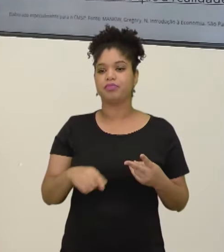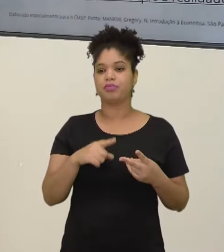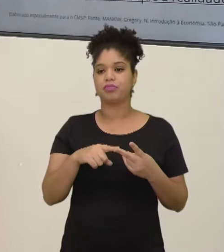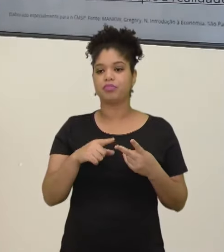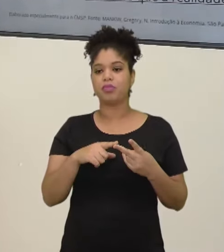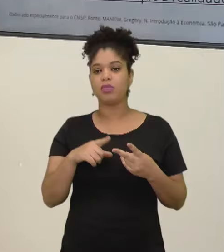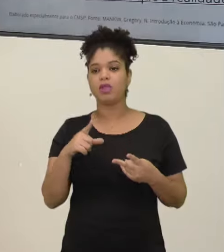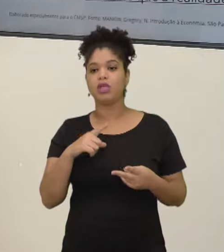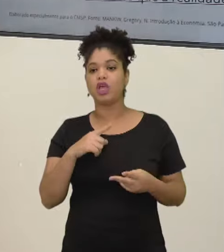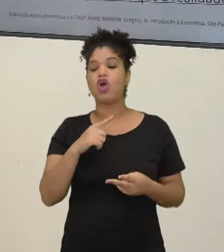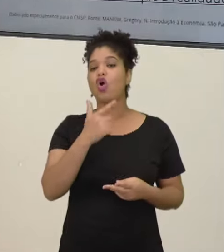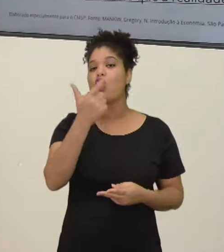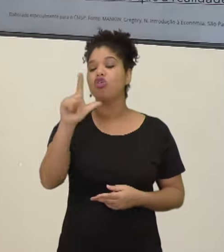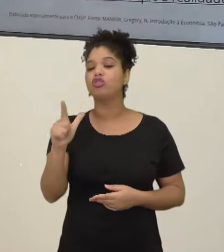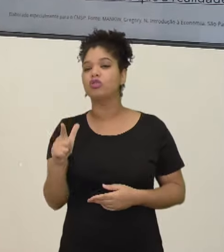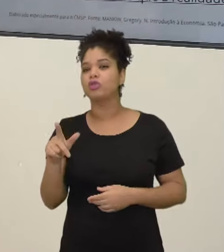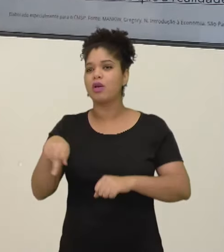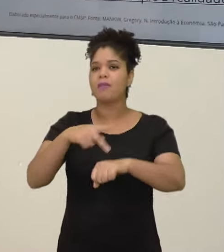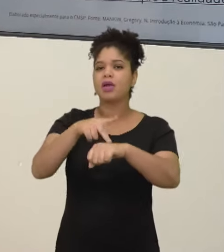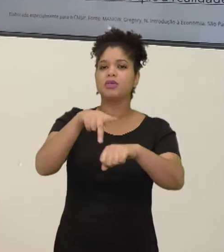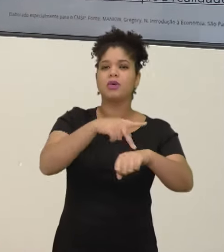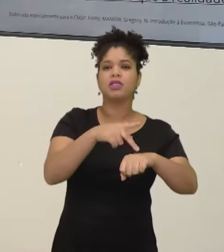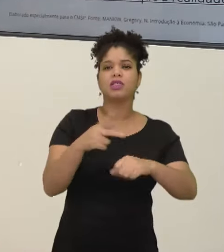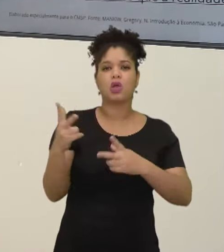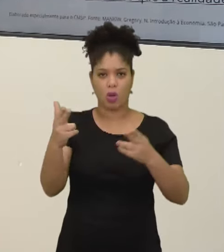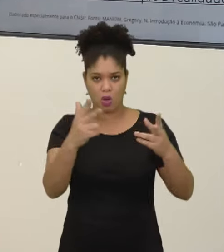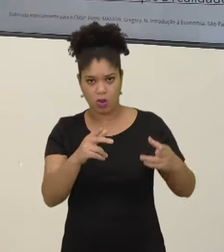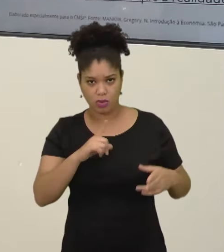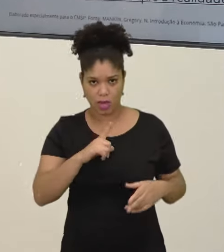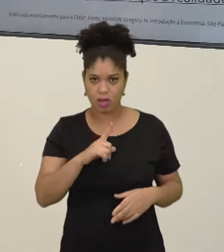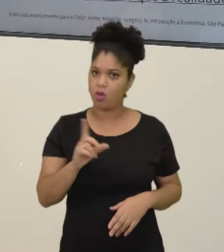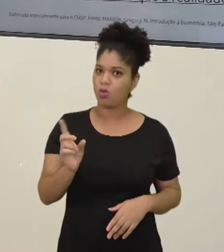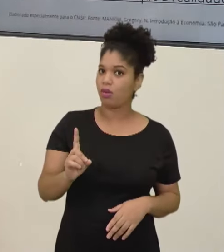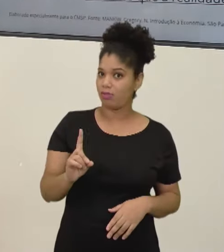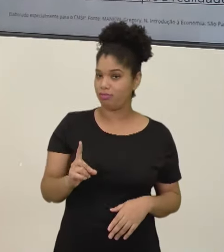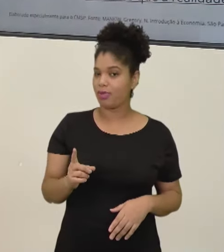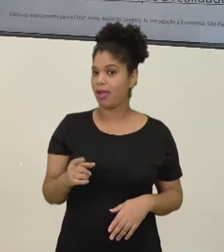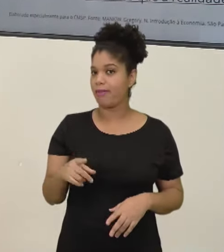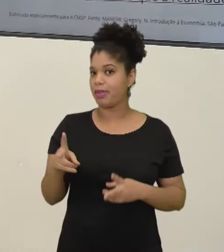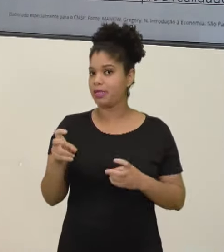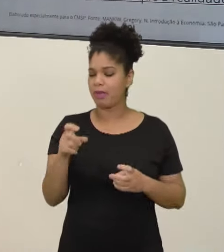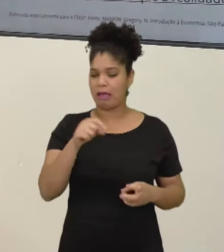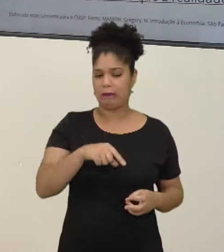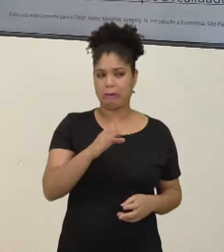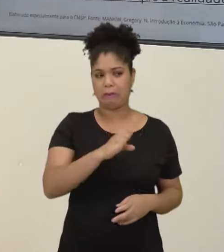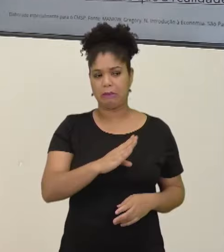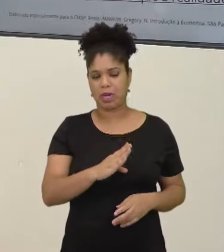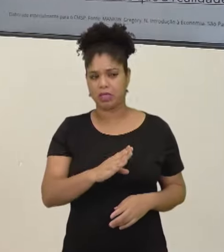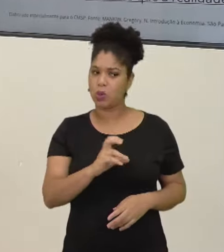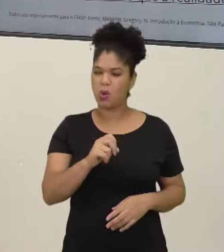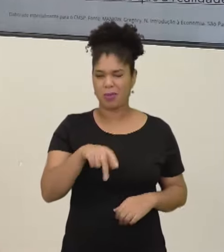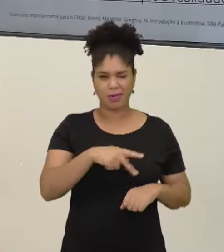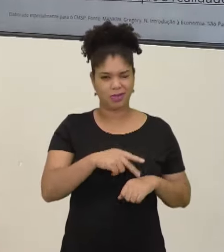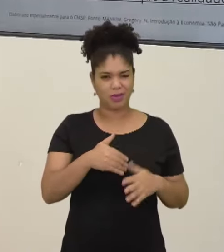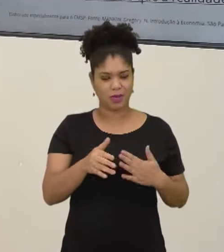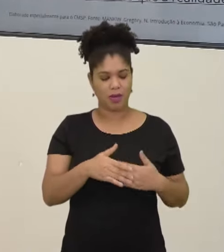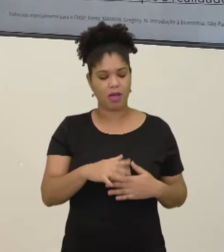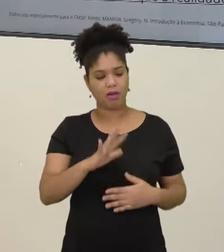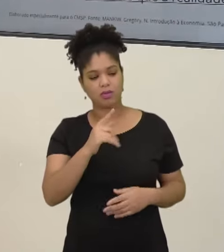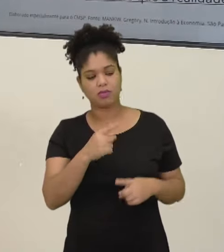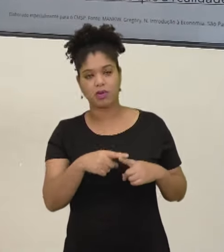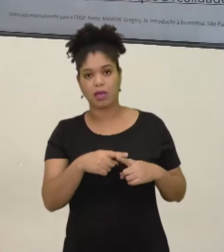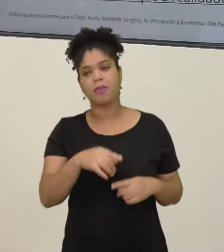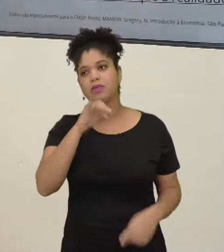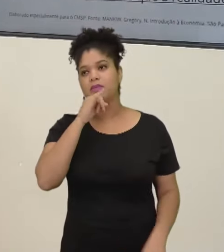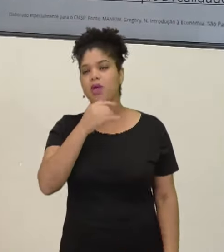o mesmo em outros países. Só que aí, por exemplo, nós temos um biólogo, ele consegue manipular alguns elementos da teoria dele. Por